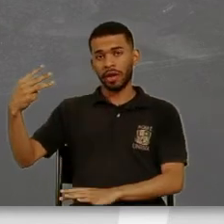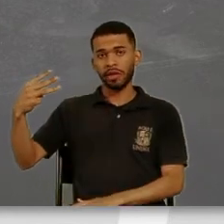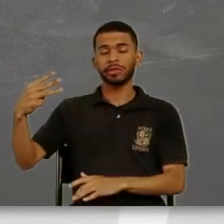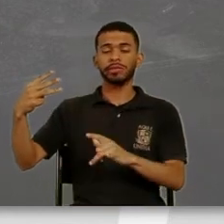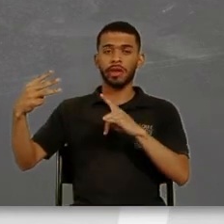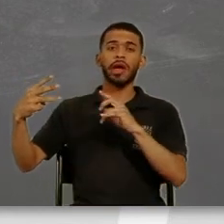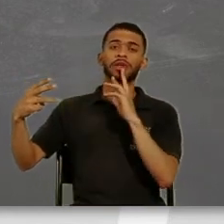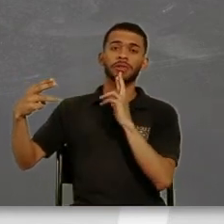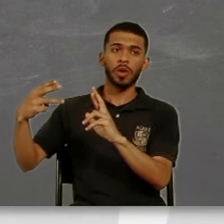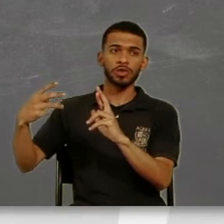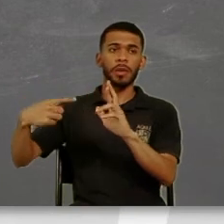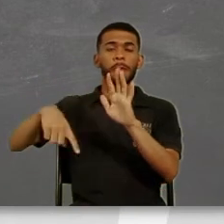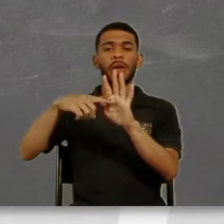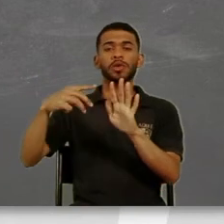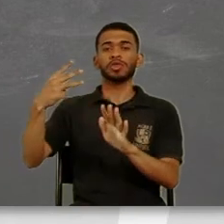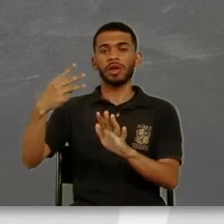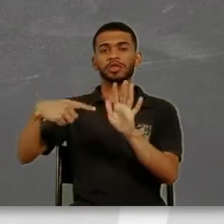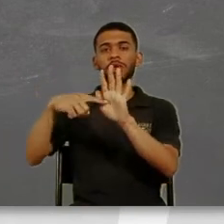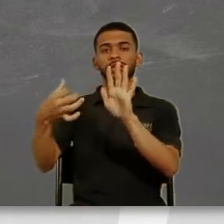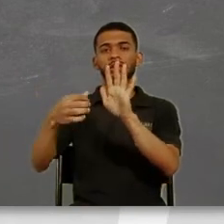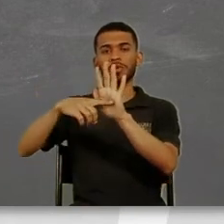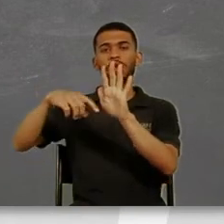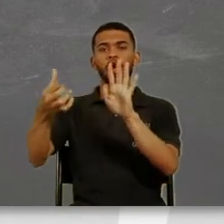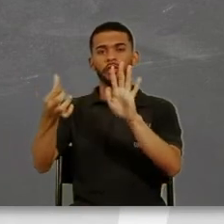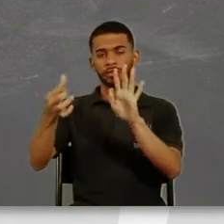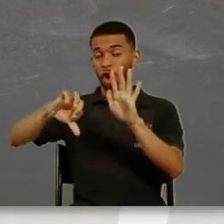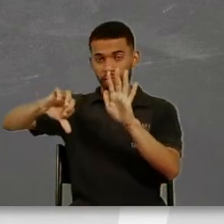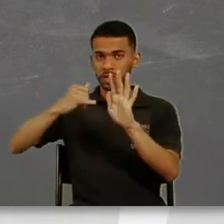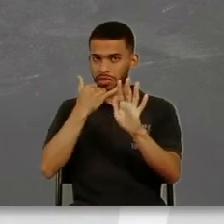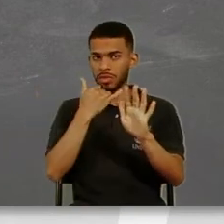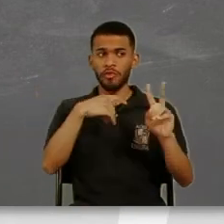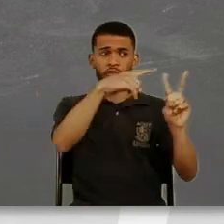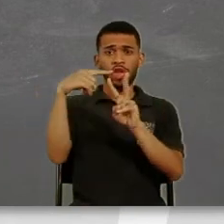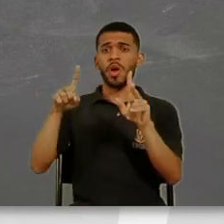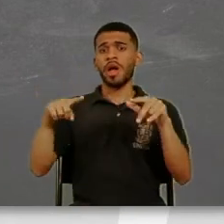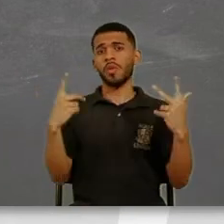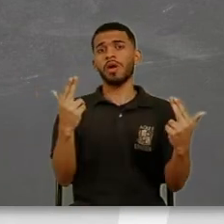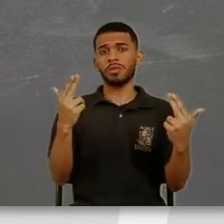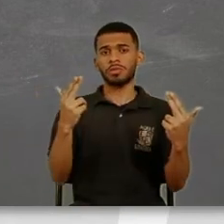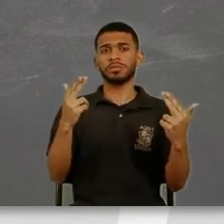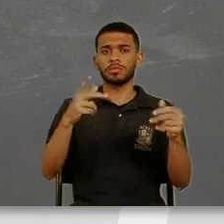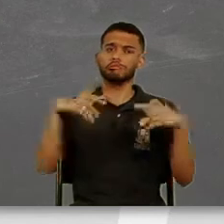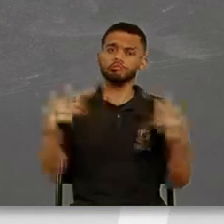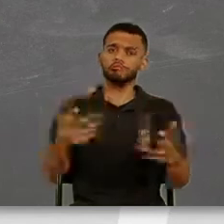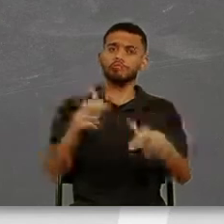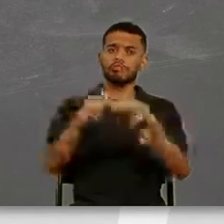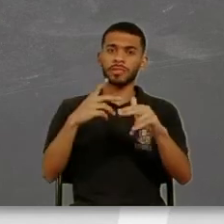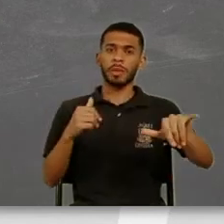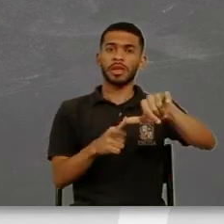vou ter menos 3, menos 6 e menos 9, ou seja, os dois vetores são iguais. Dessa forma, a